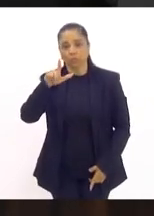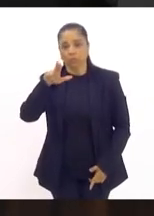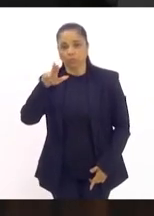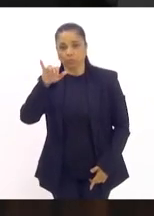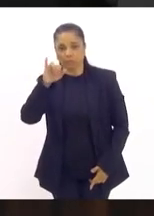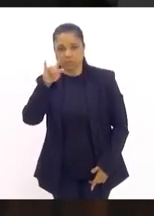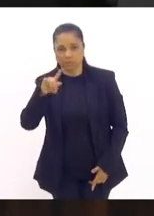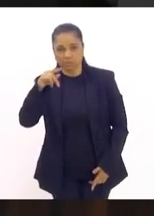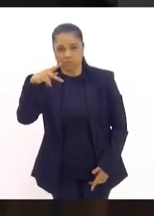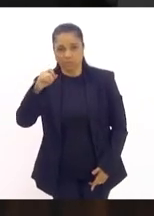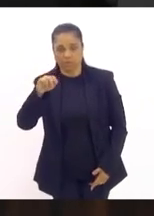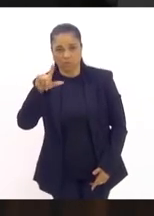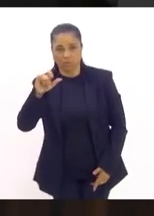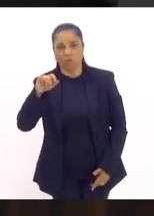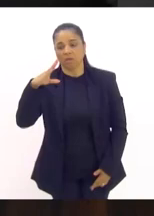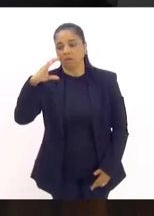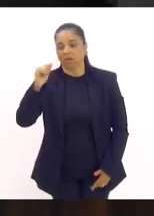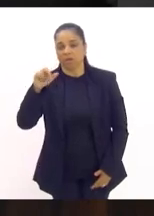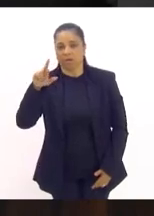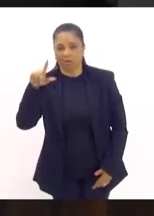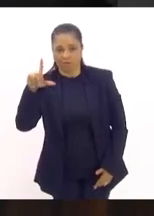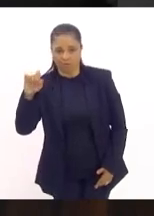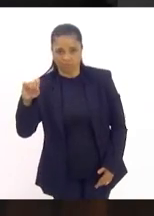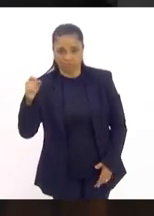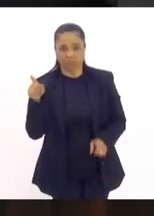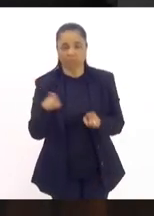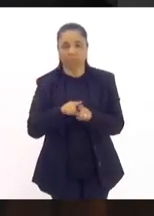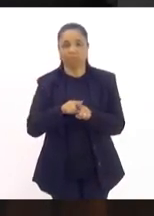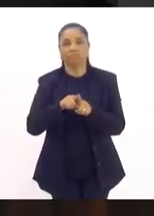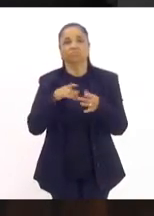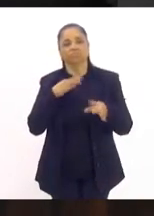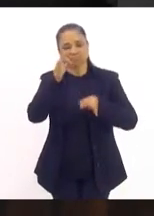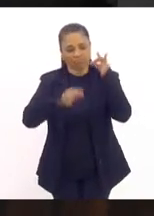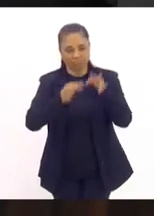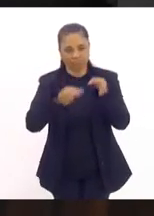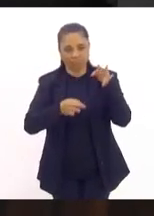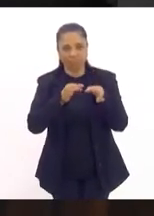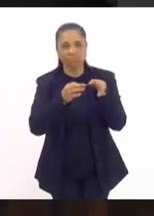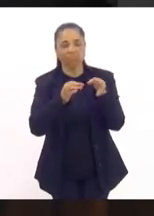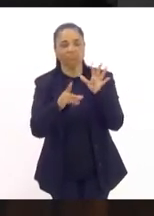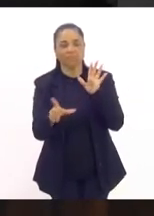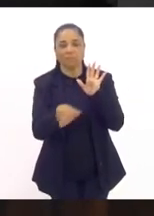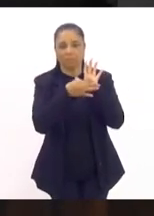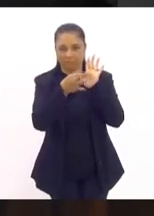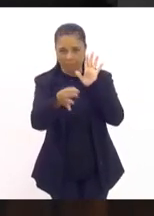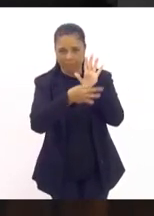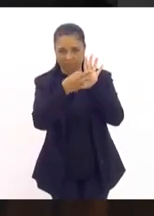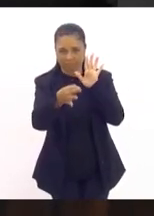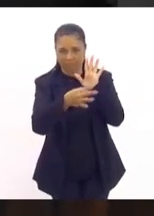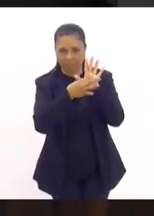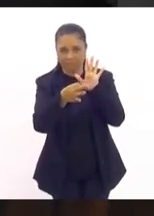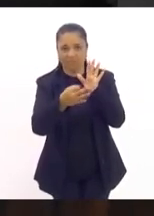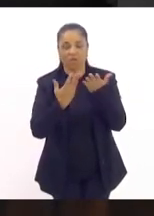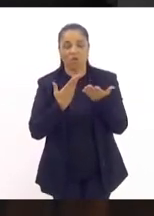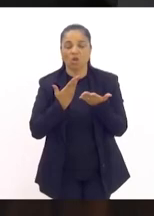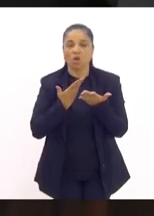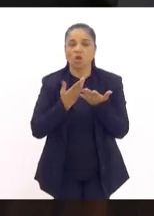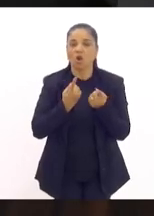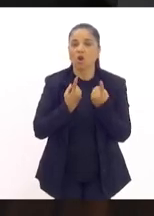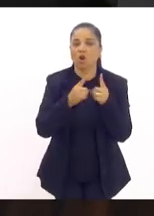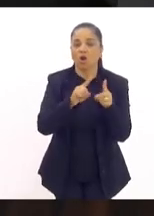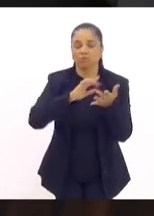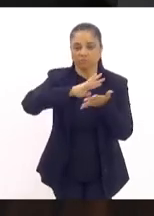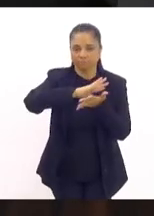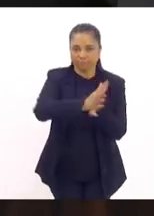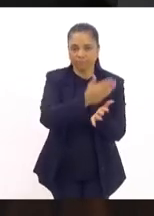Mink. Pendendo de pareceres das comissões Constituição e Justiça de combate às discriminações e preconceito de